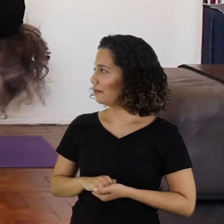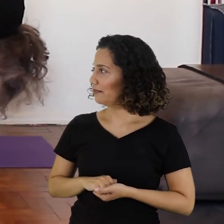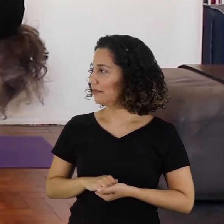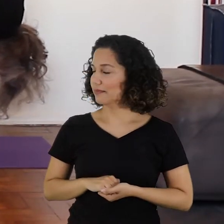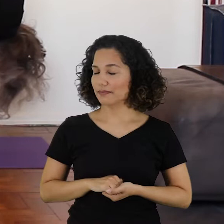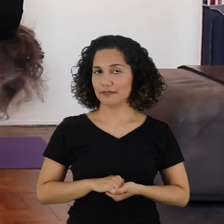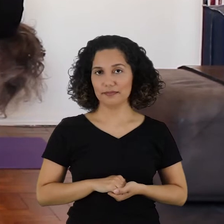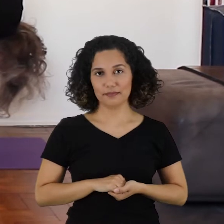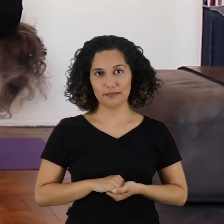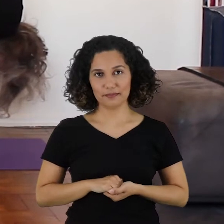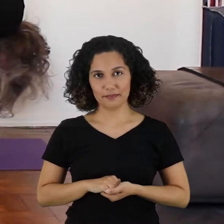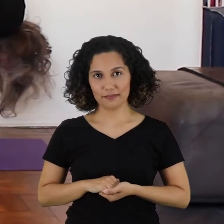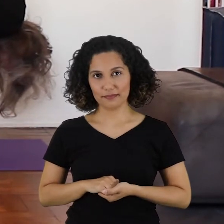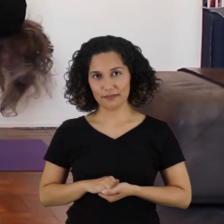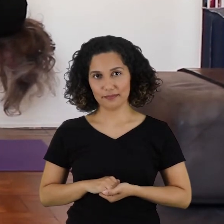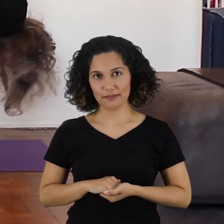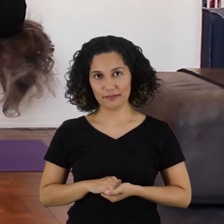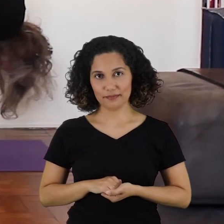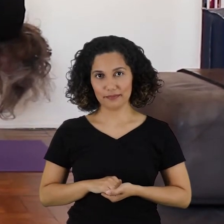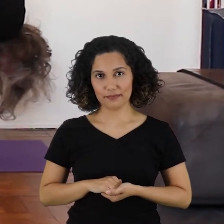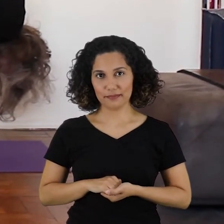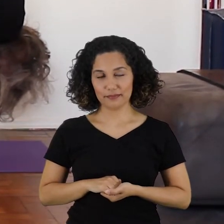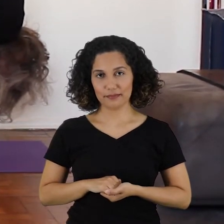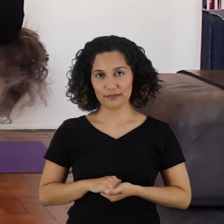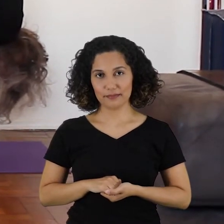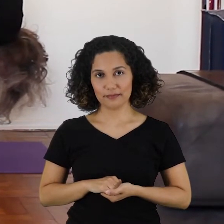Os indicadores apontam para cima.